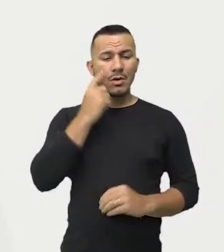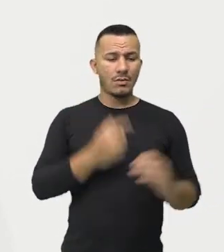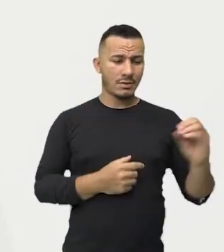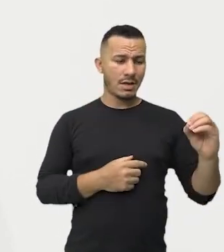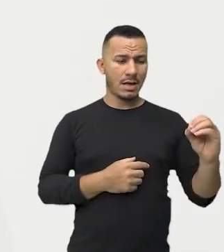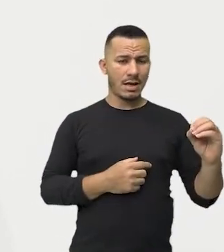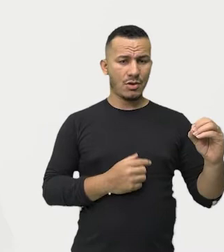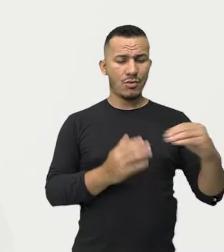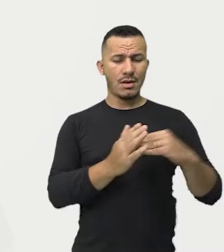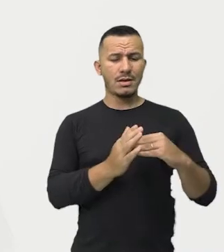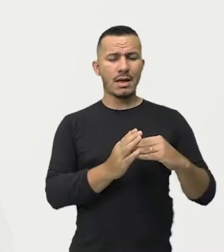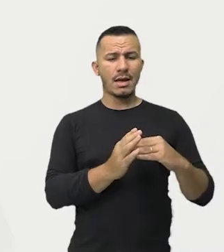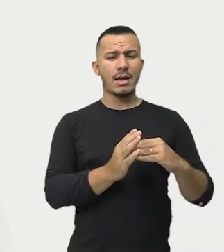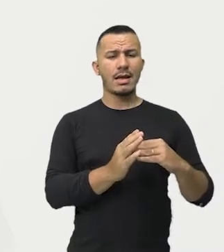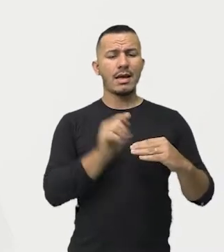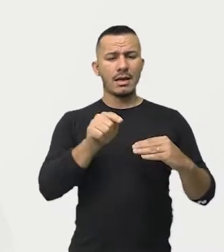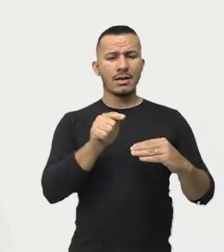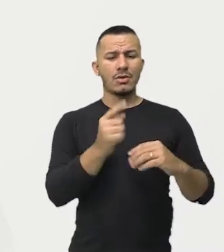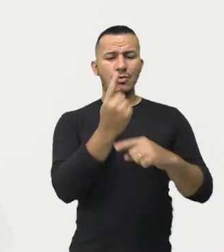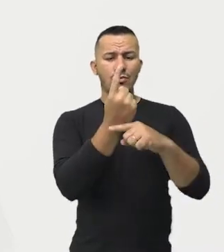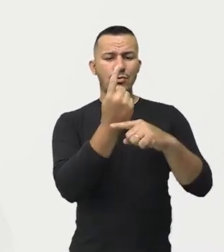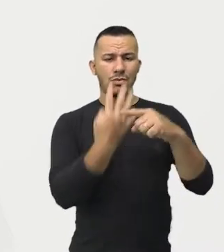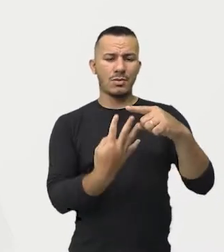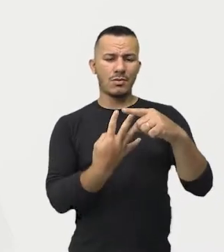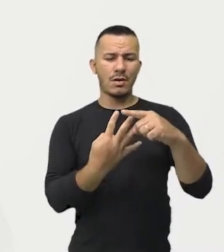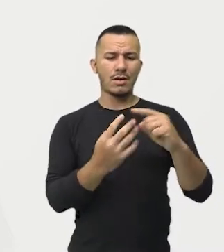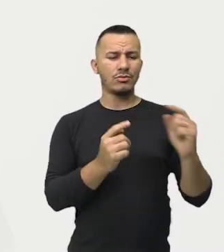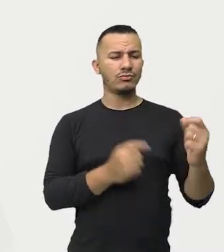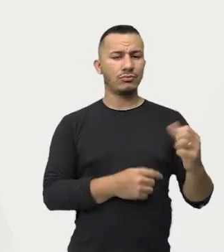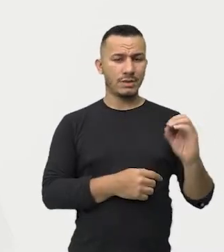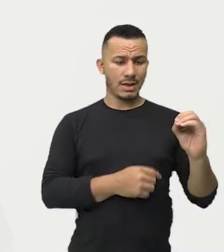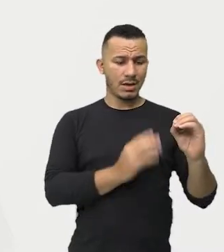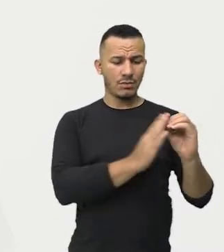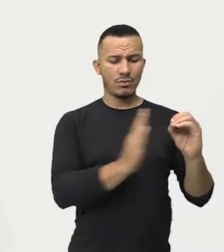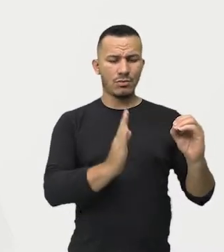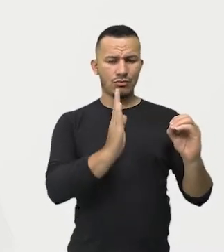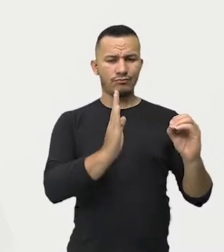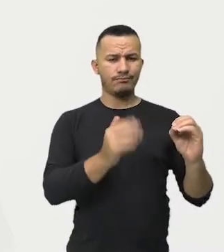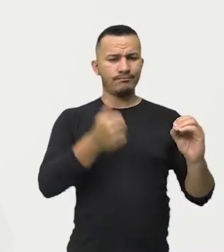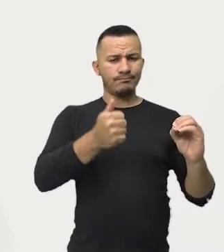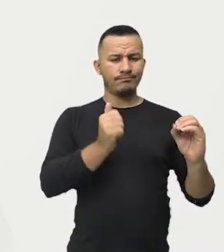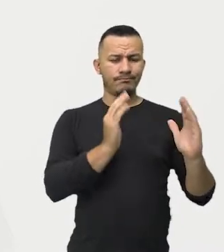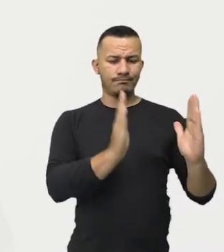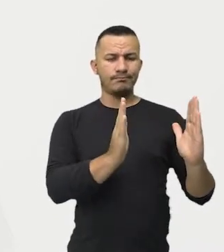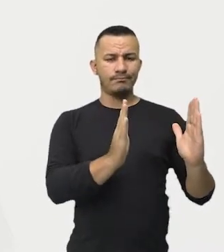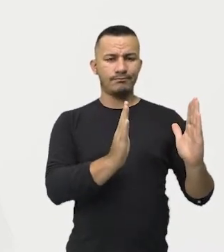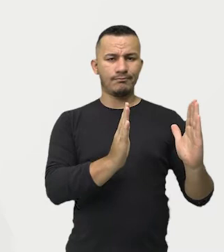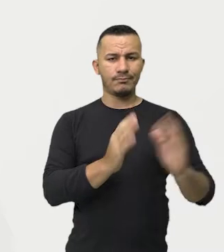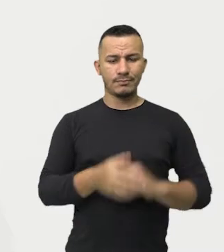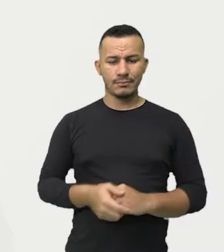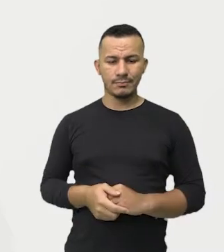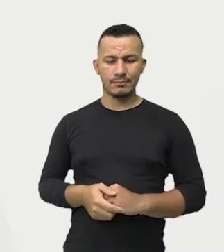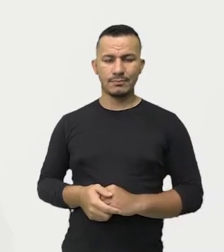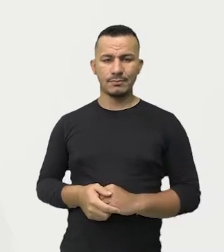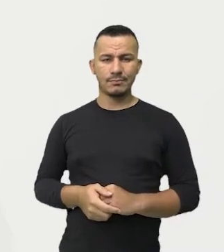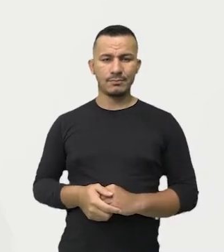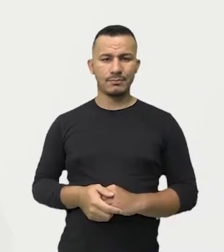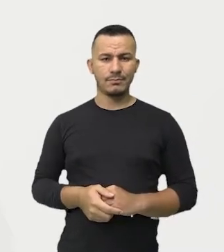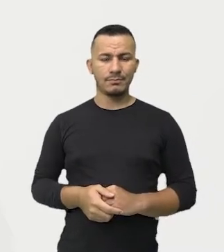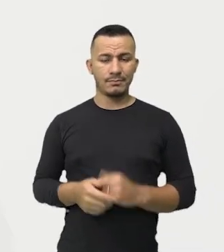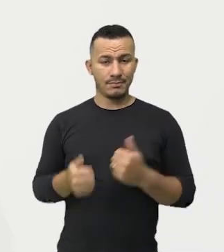uma parte, ele vai estar aqui. Vou colocar na parte de baixo. 1 sobre